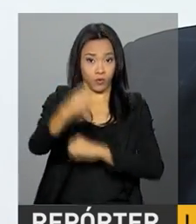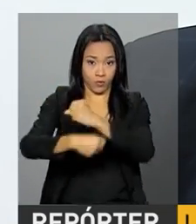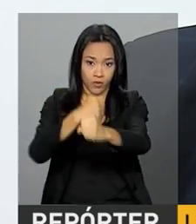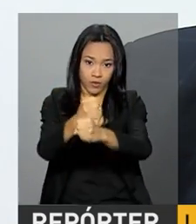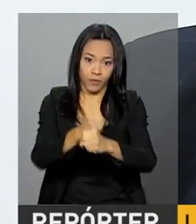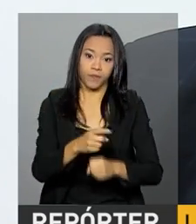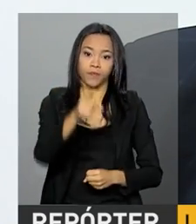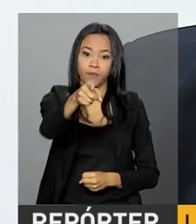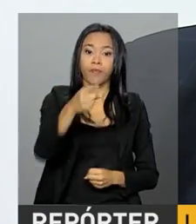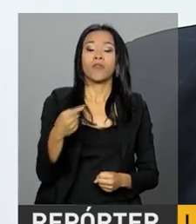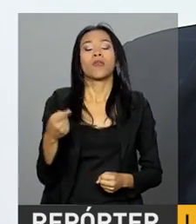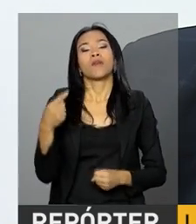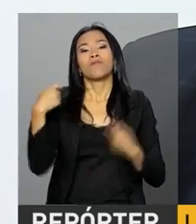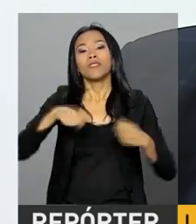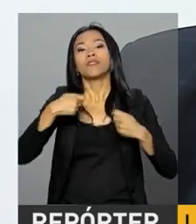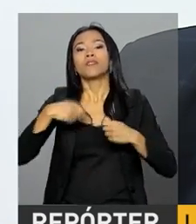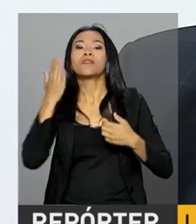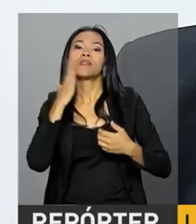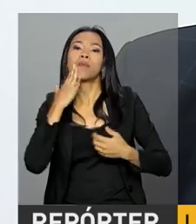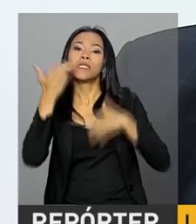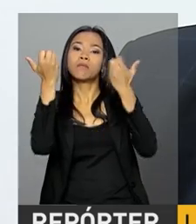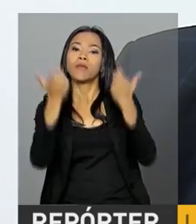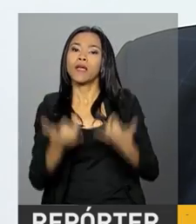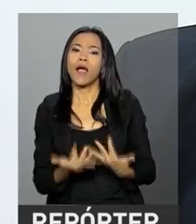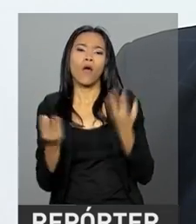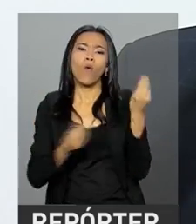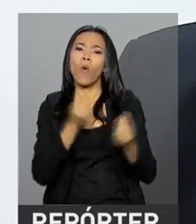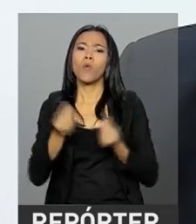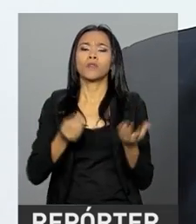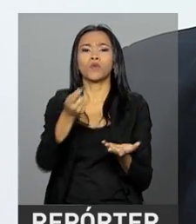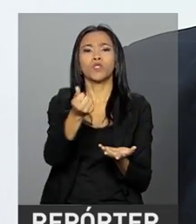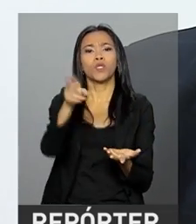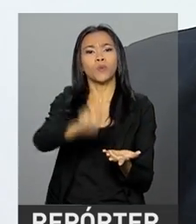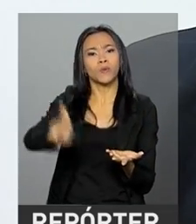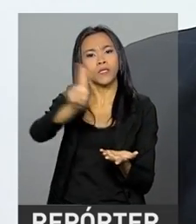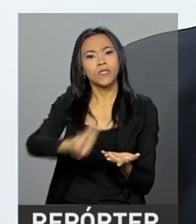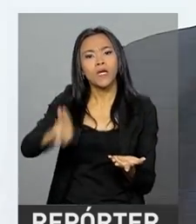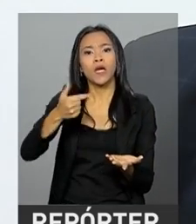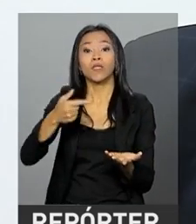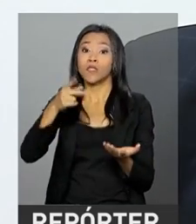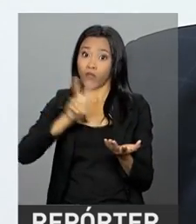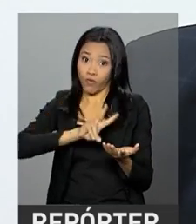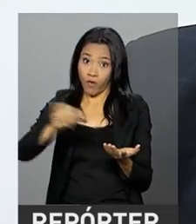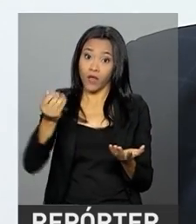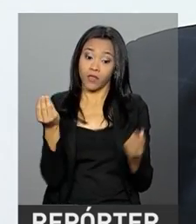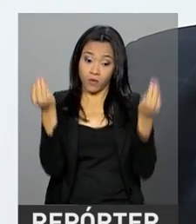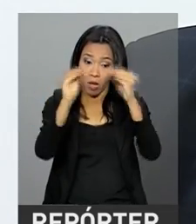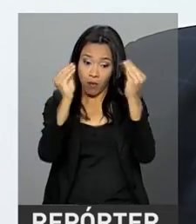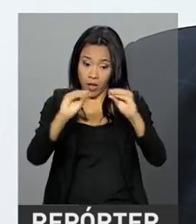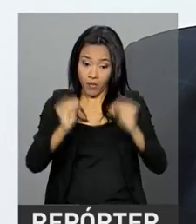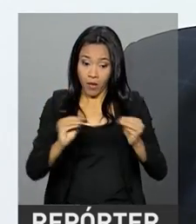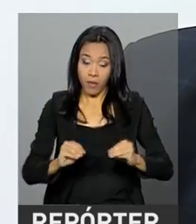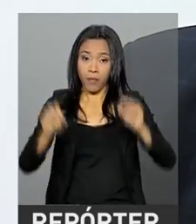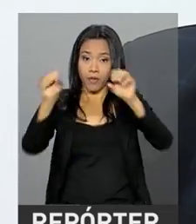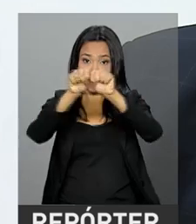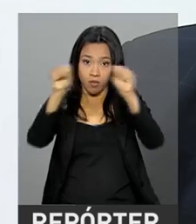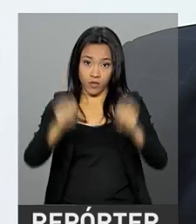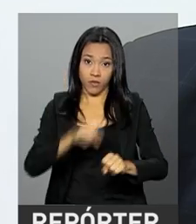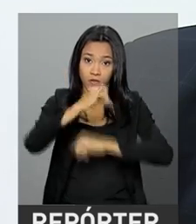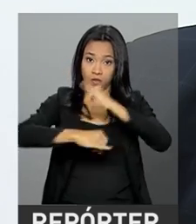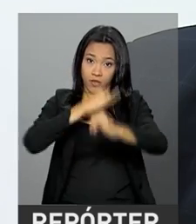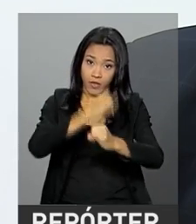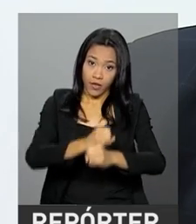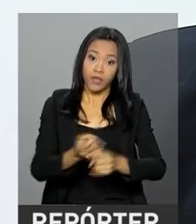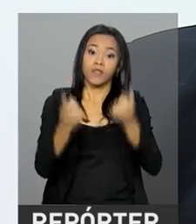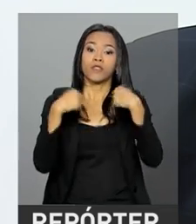gente explique onde o dinheiro dele tá sendo gasto então o site da empresa será reforçado haverá também uma fixação